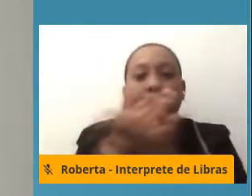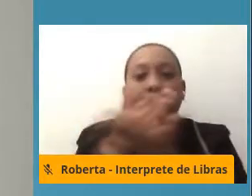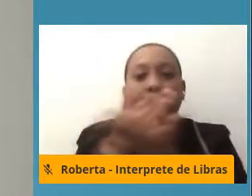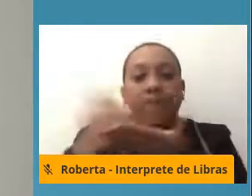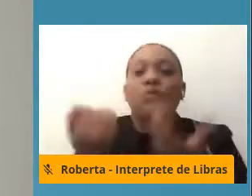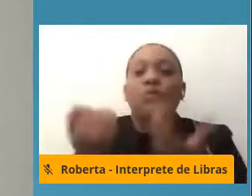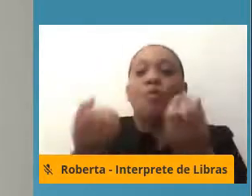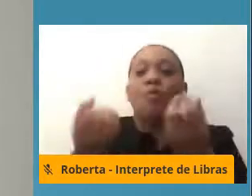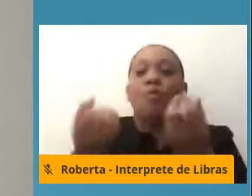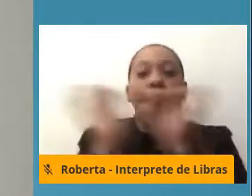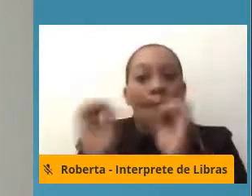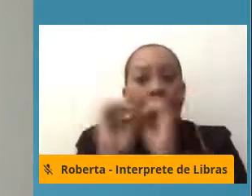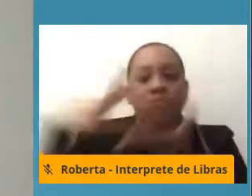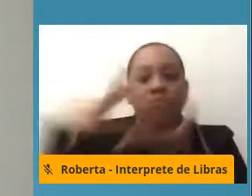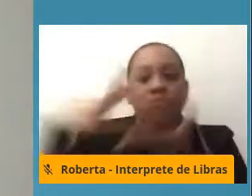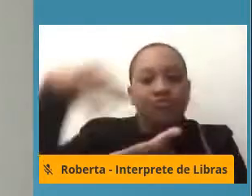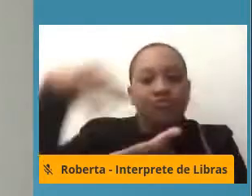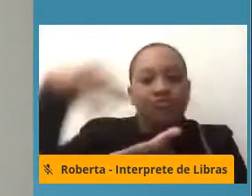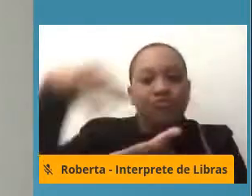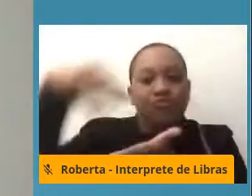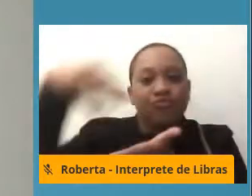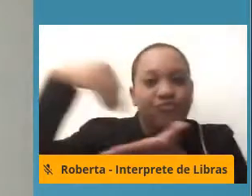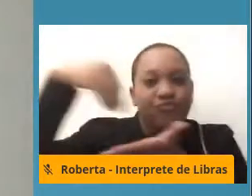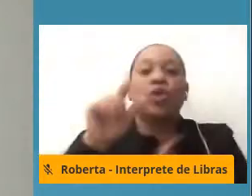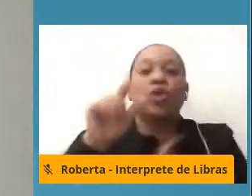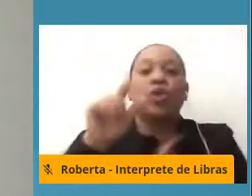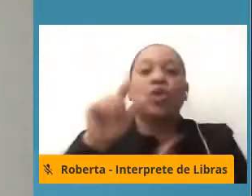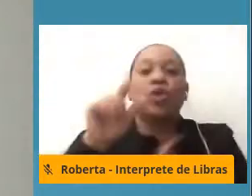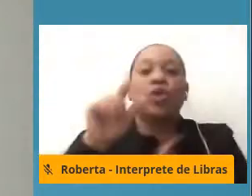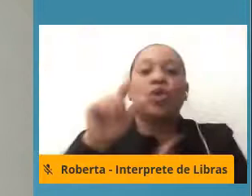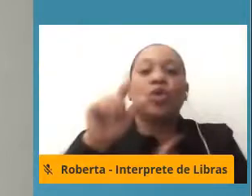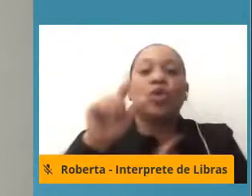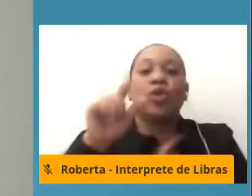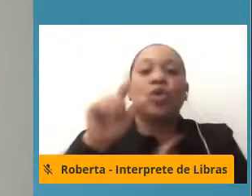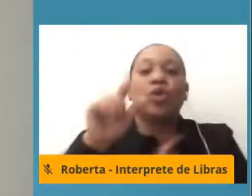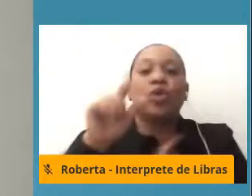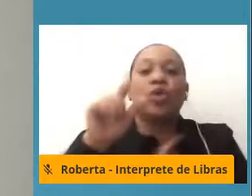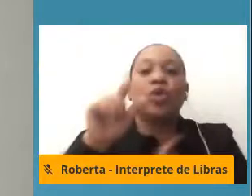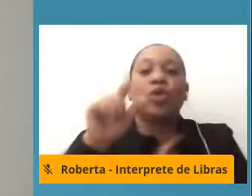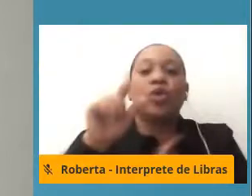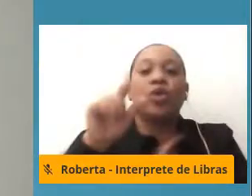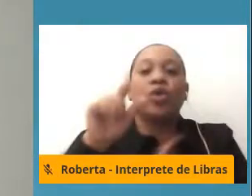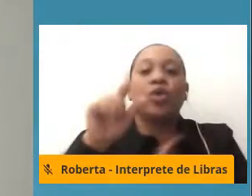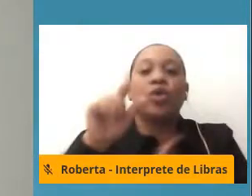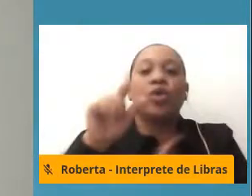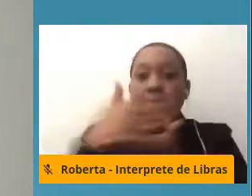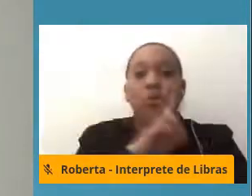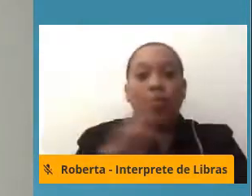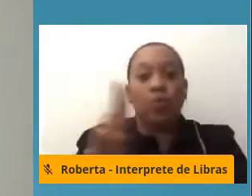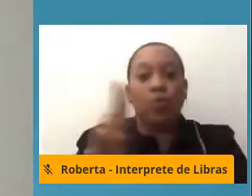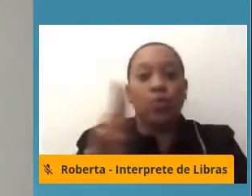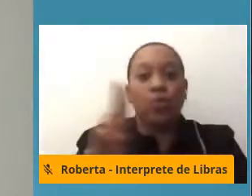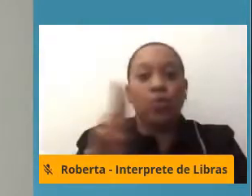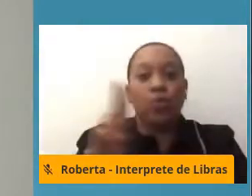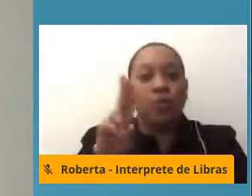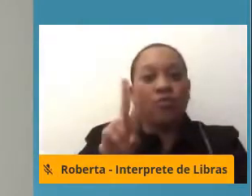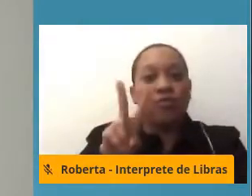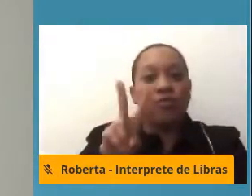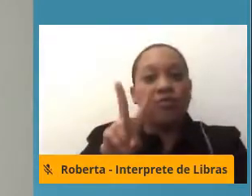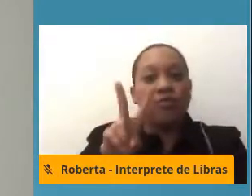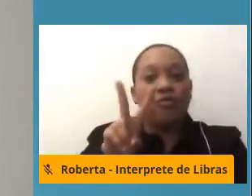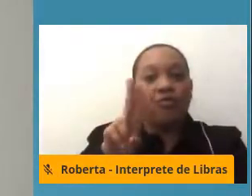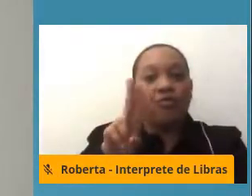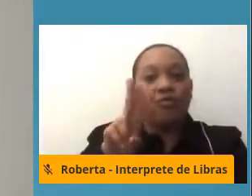bolo vulcão de leite ninho maravilhoso, que a gente vai sortear. E o El Lugar